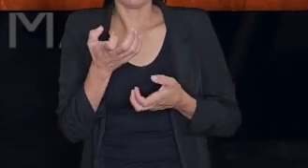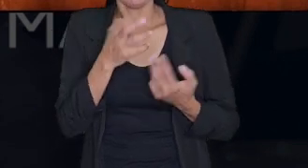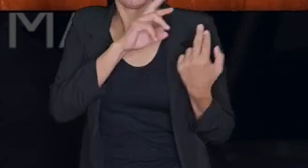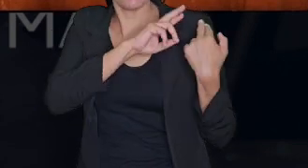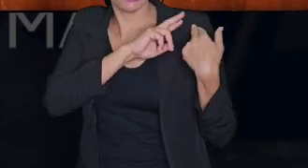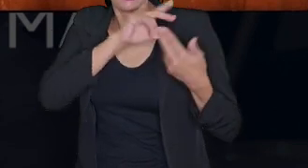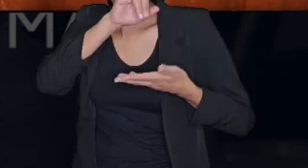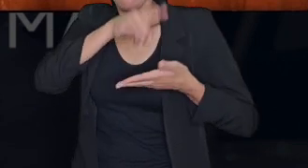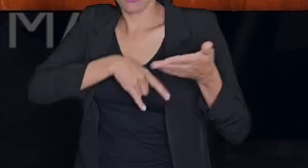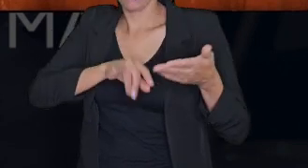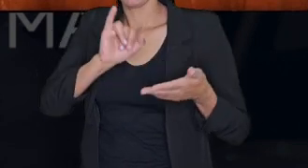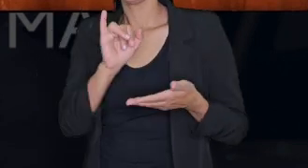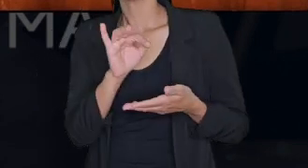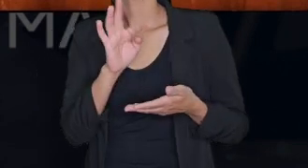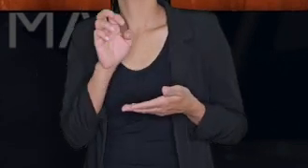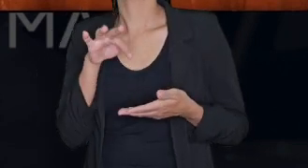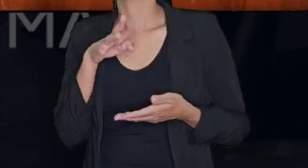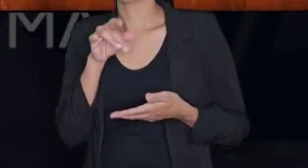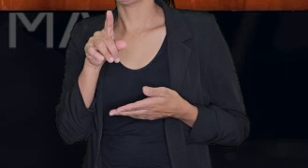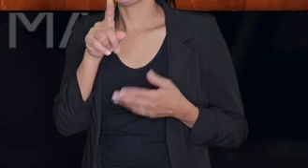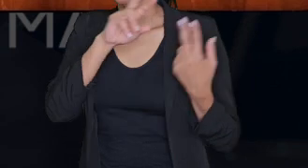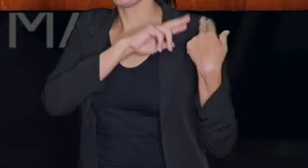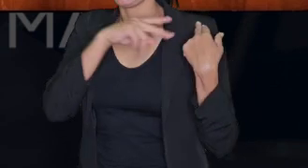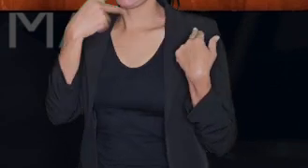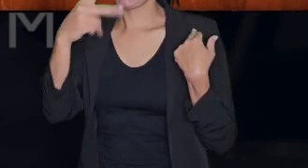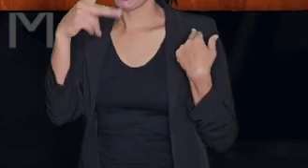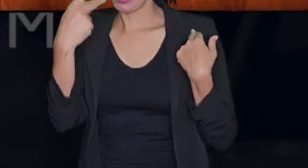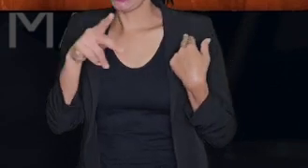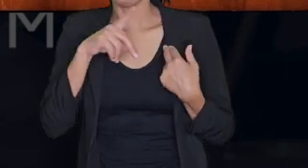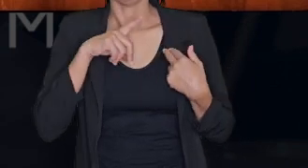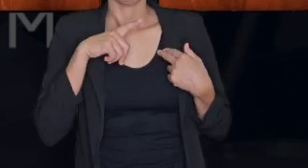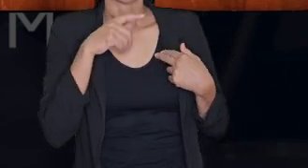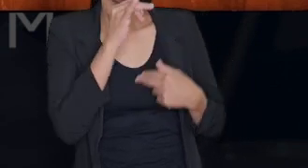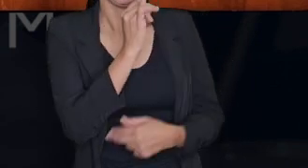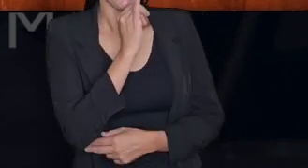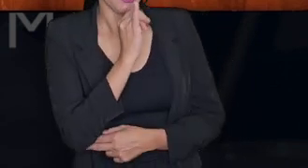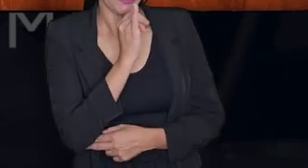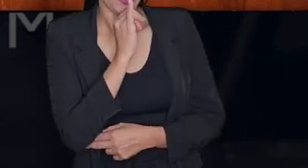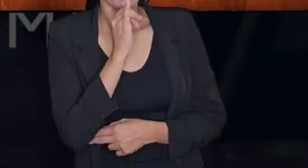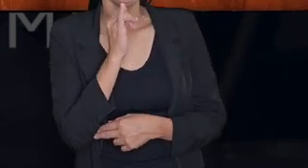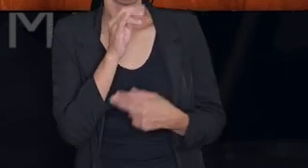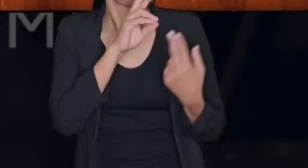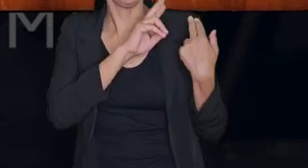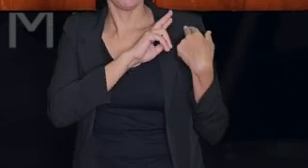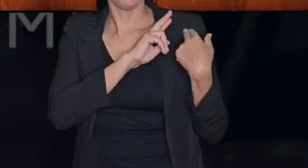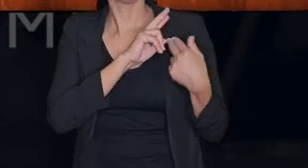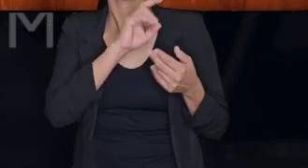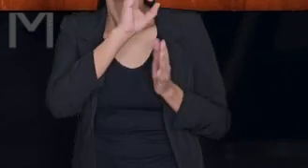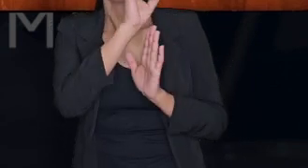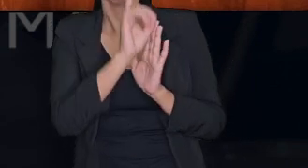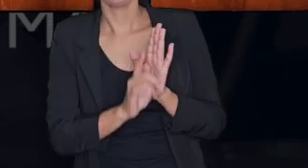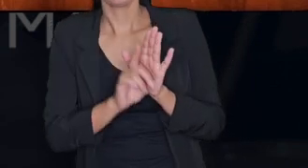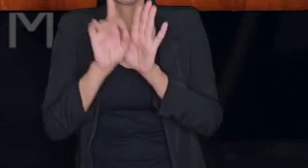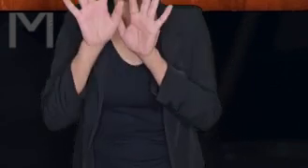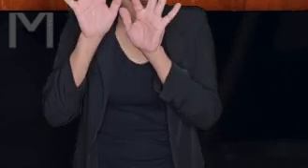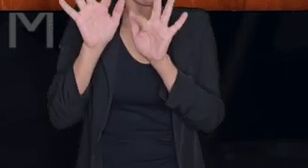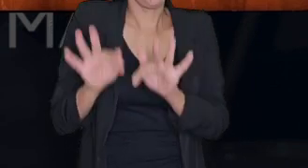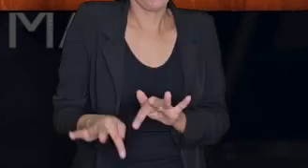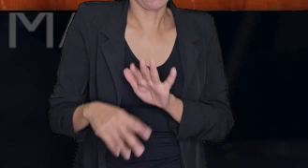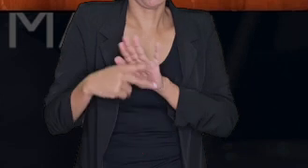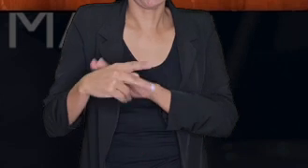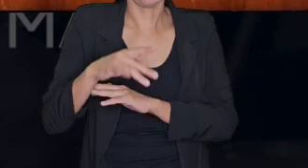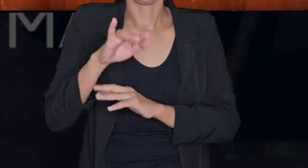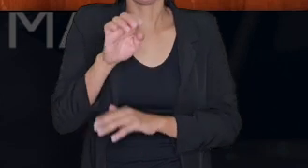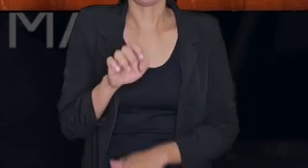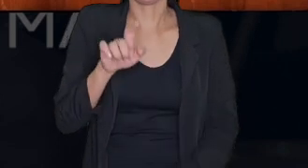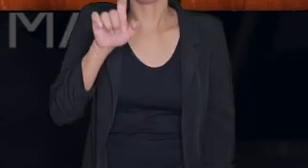ora, advogado, se você quer ser inventariante, saiba das suas obrigações. O inventariante vai ser responsável, por exemplo,